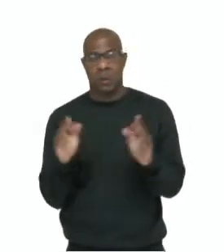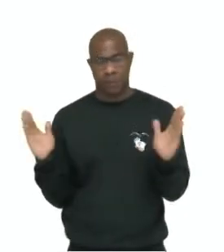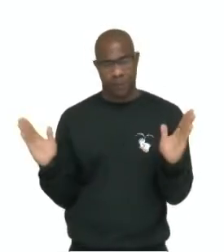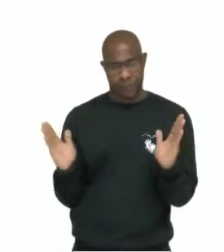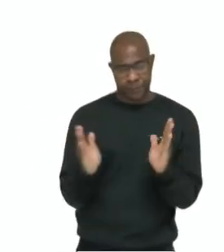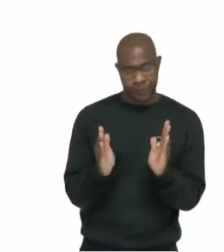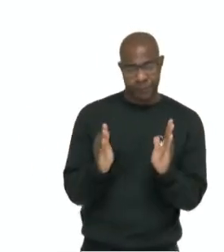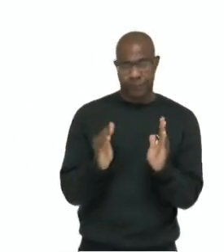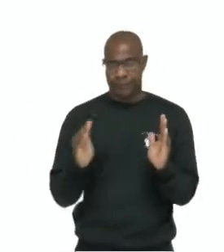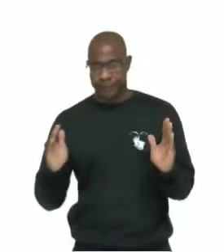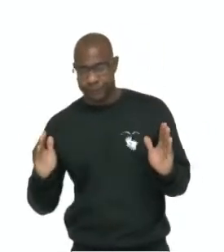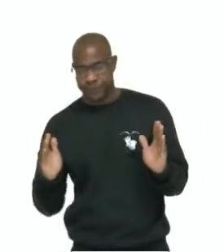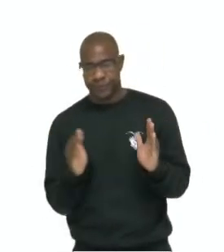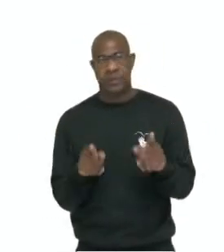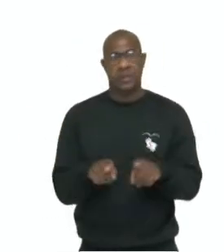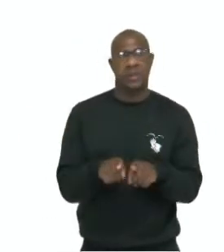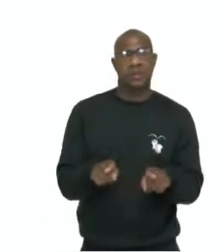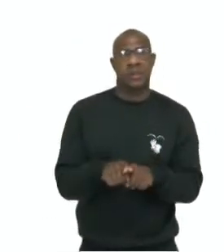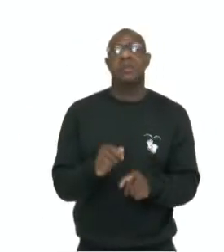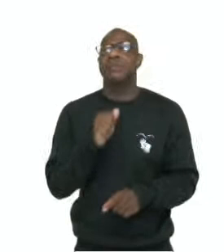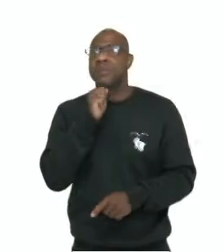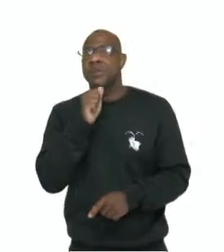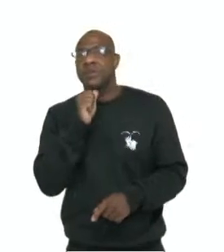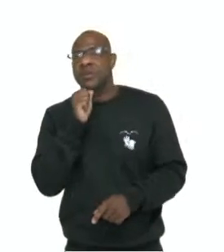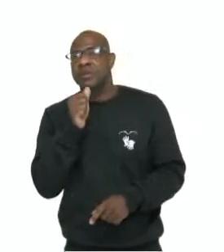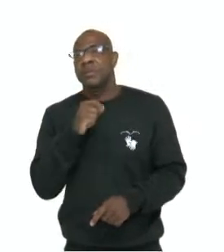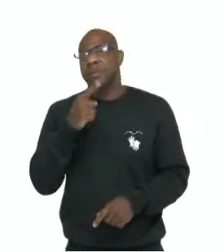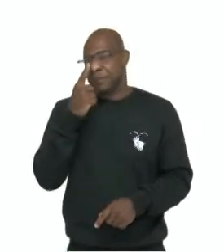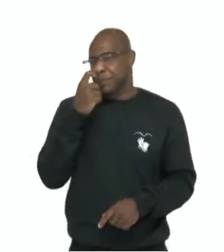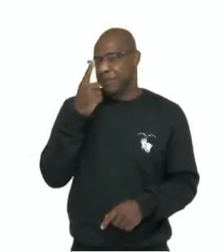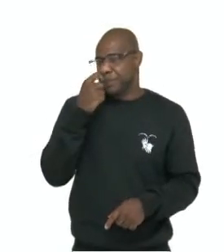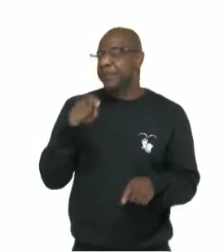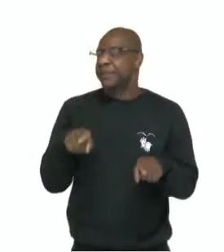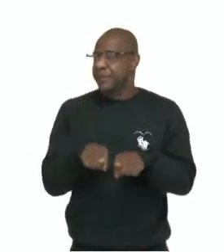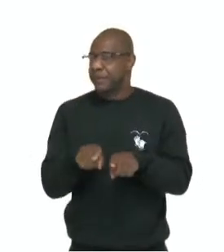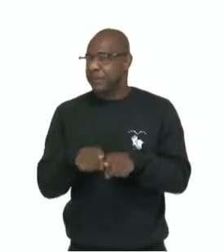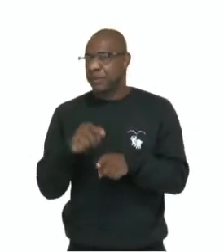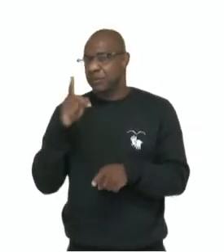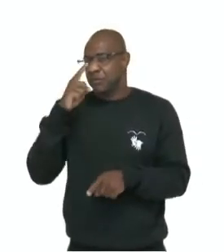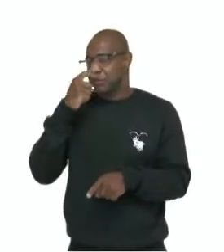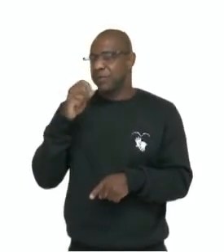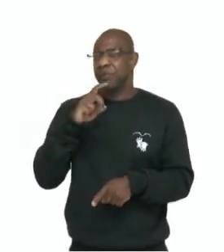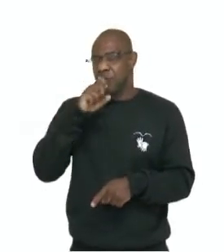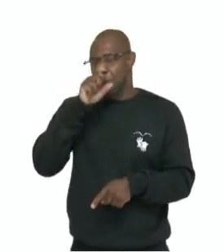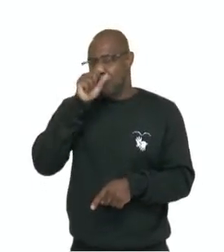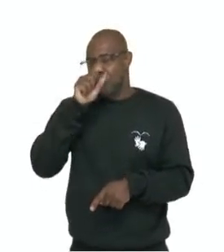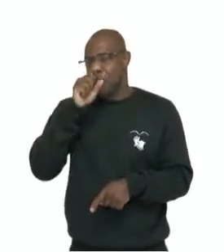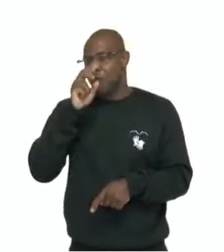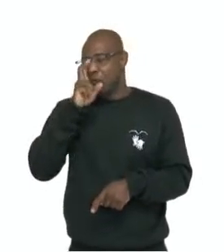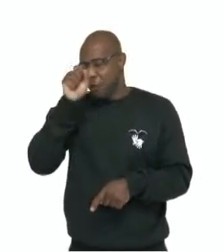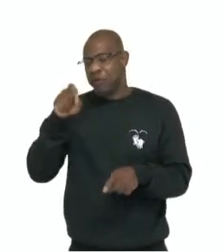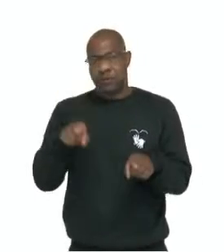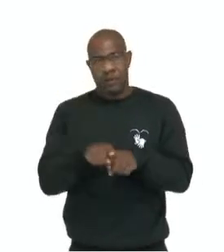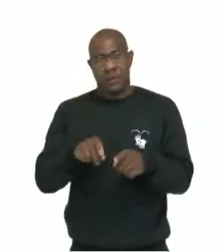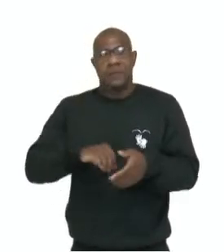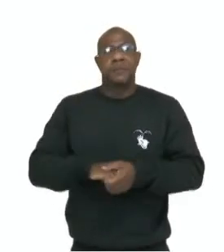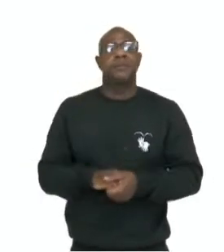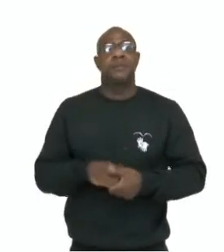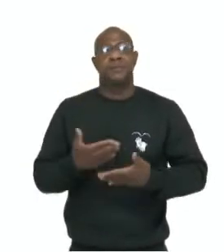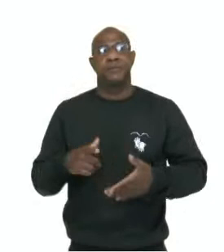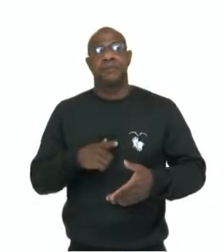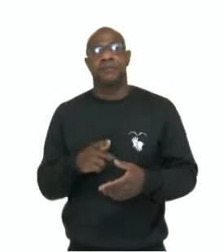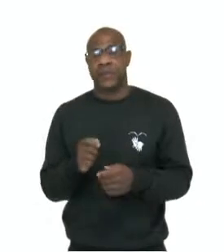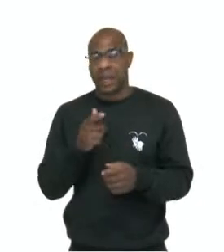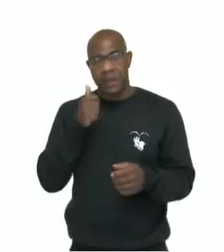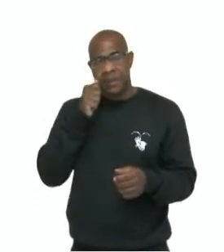menstruação, fluxo menstrual, coloração e odor da menstruação, além de apresentarem escapes menstruais. As